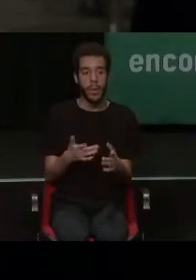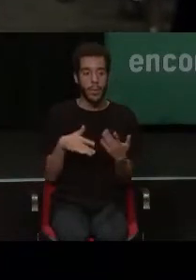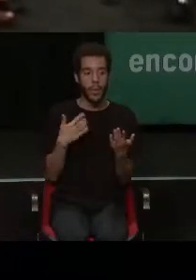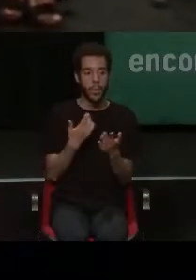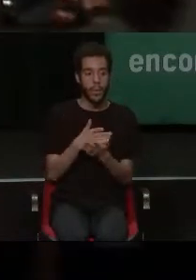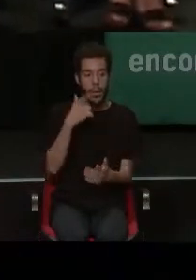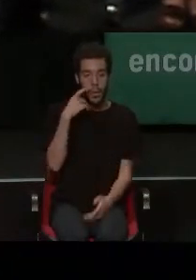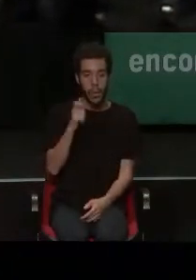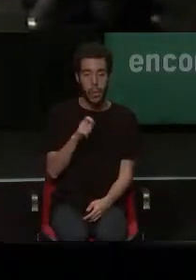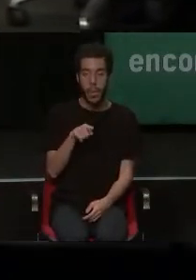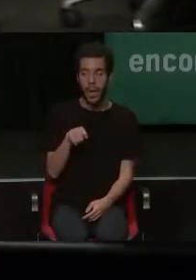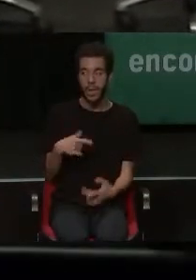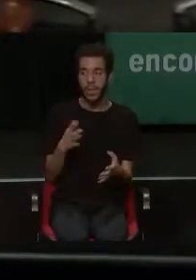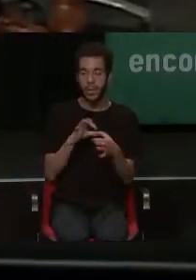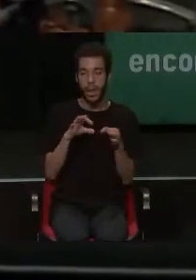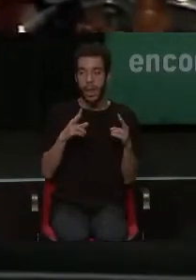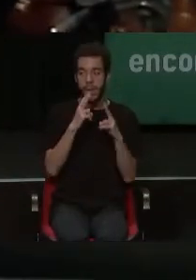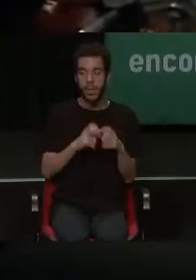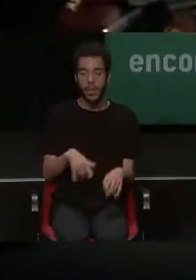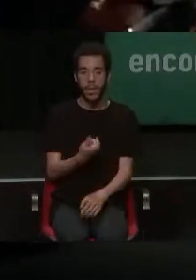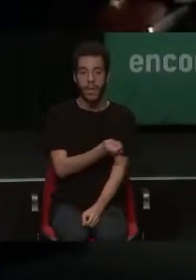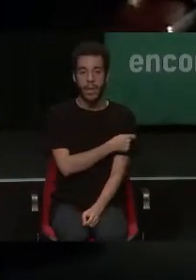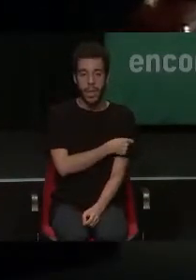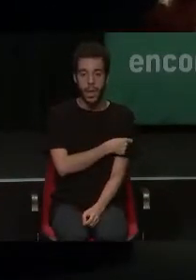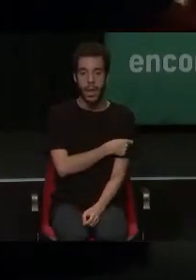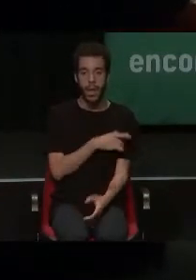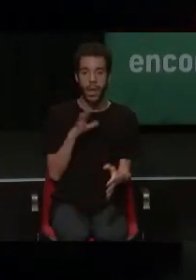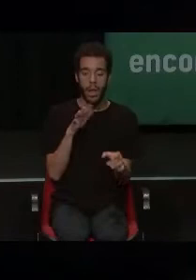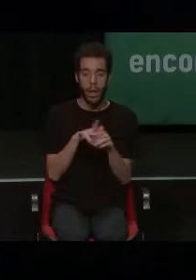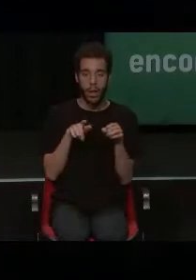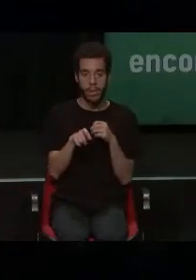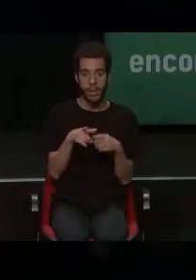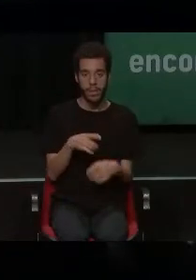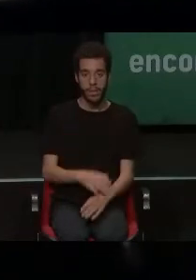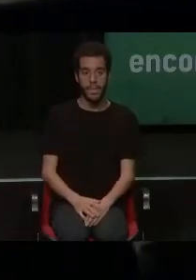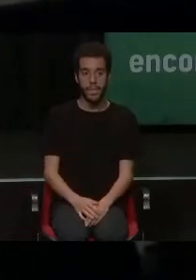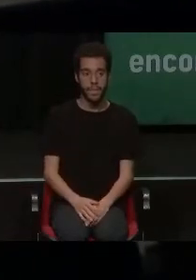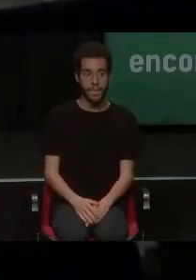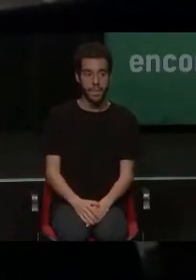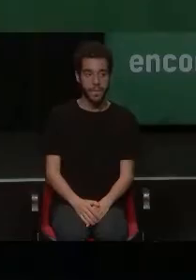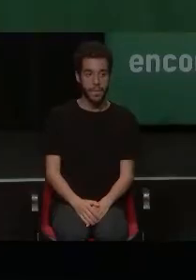idade na criação da imunidade pelas vacinas para a Covid-19. Obrigada.